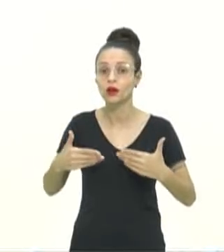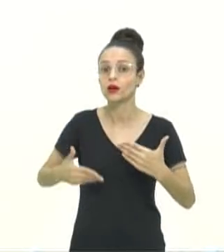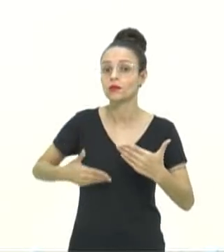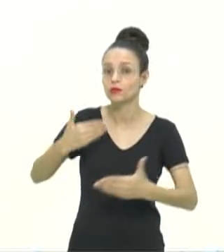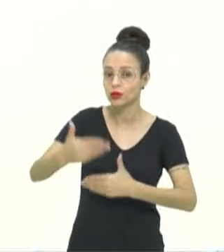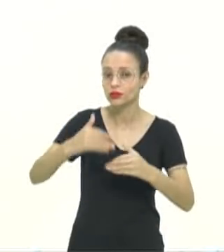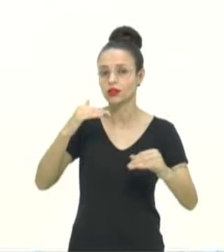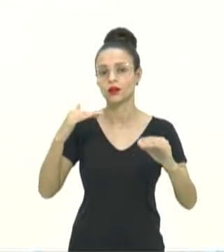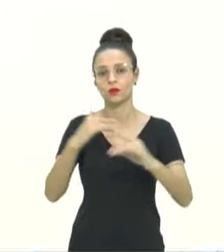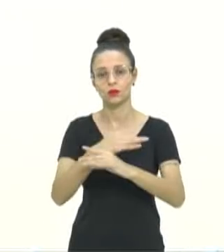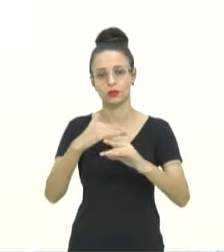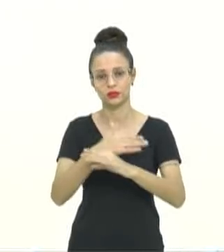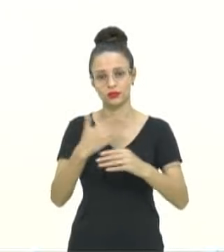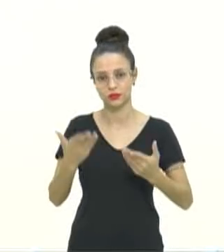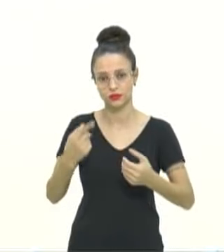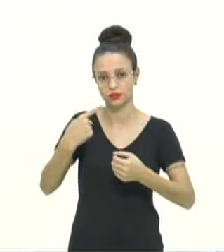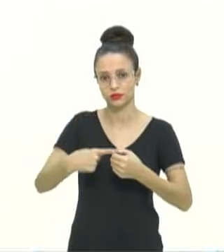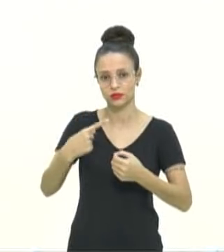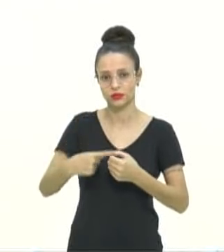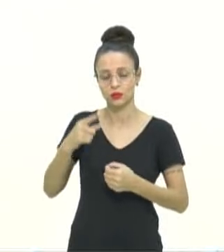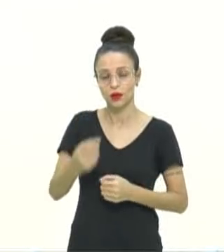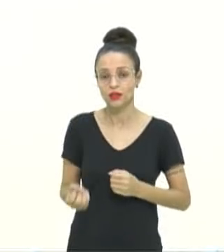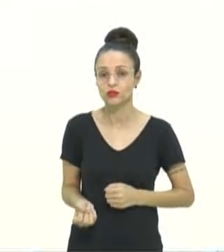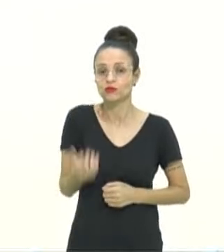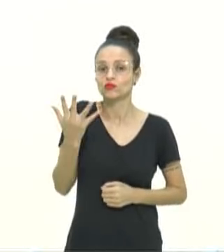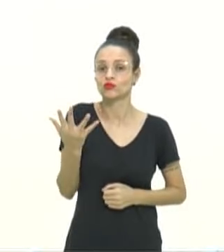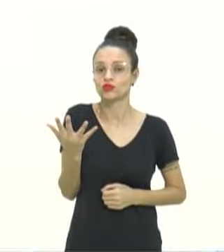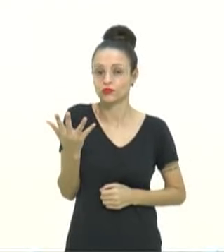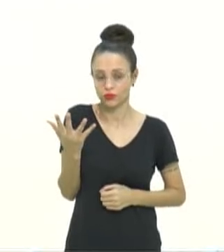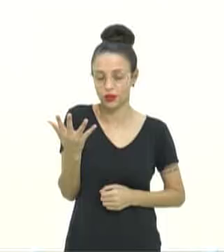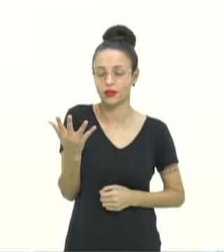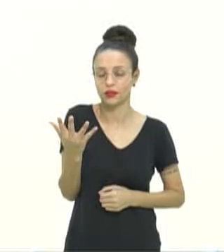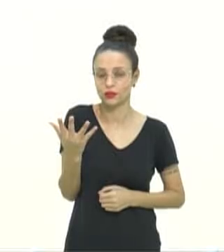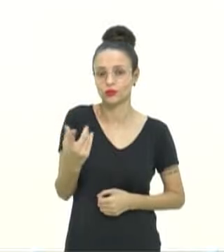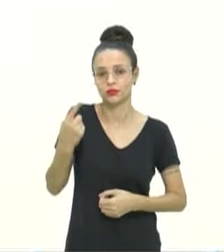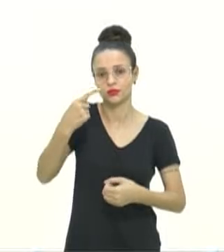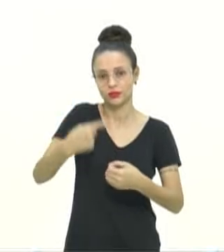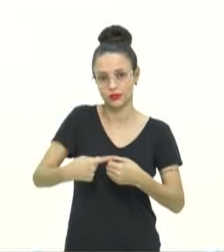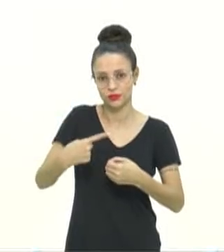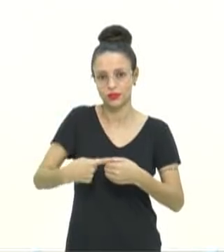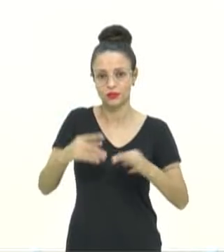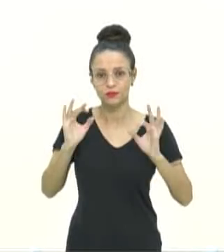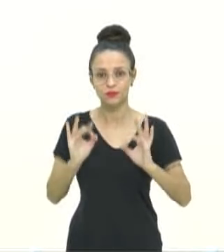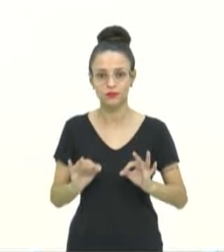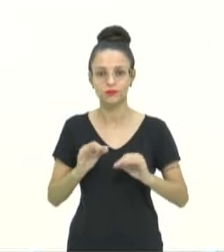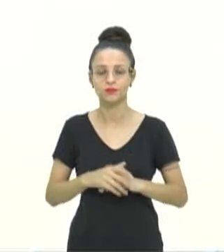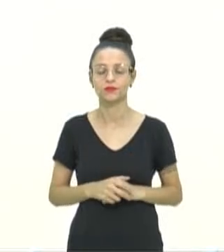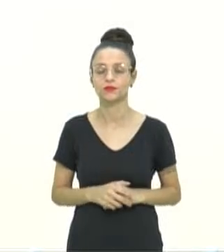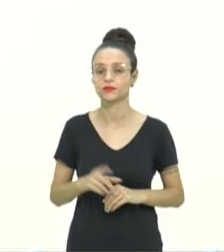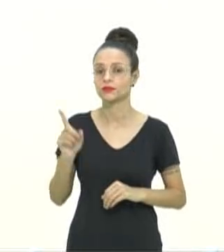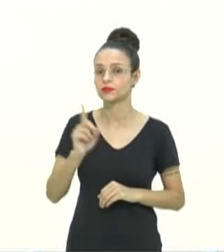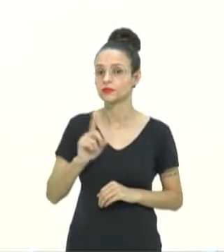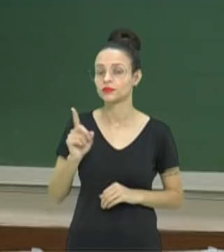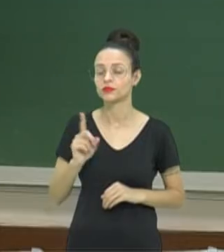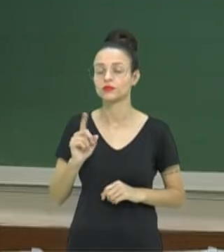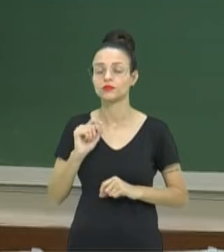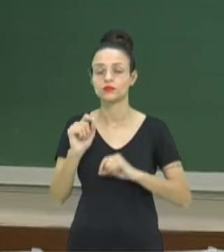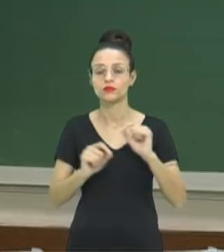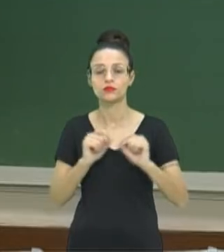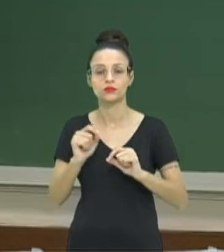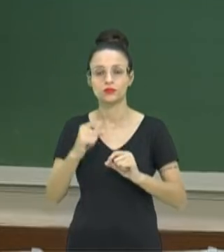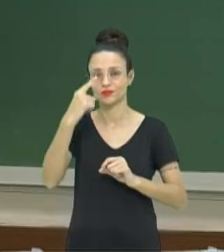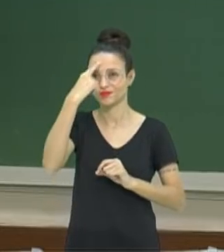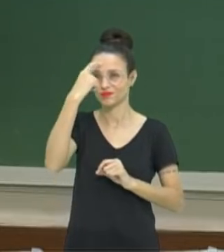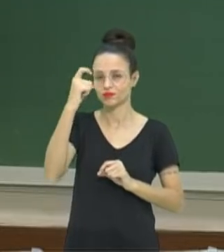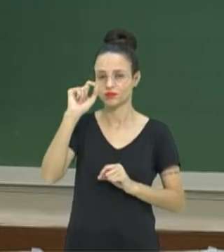de urbanização. Aqui é o surgimento, é a criação da cidade, certo? Não vamos entrar ali na ideia